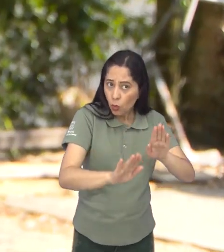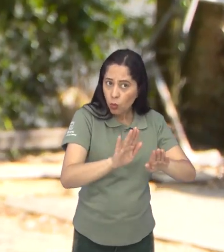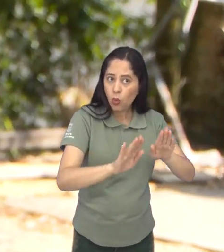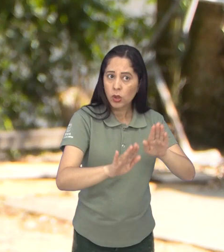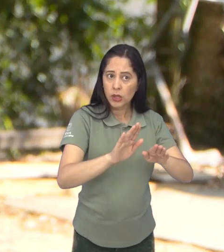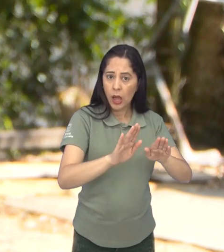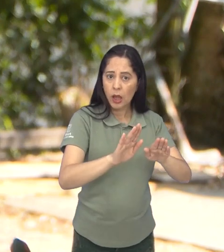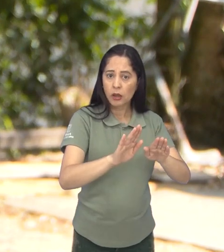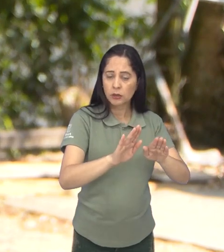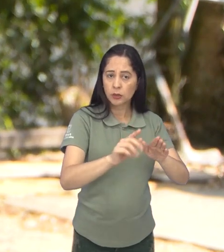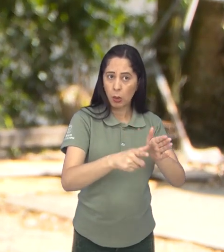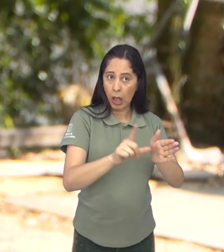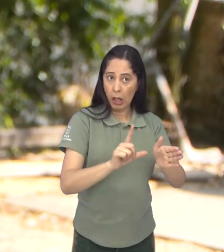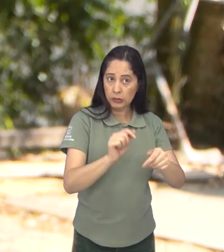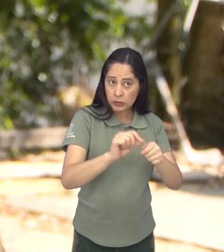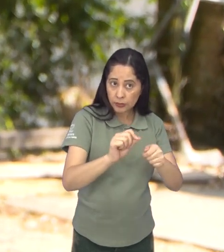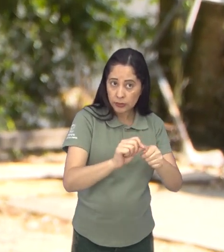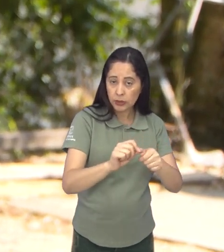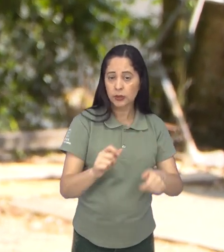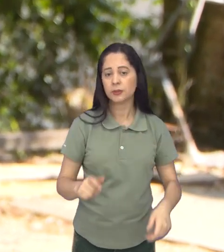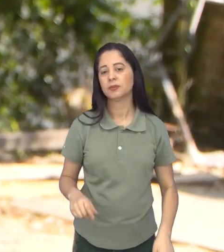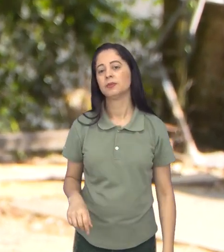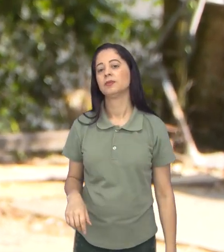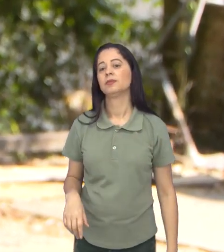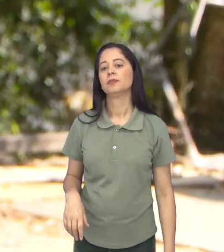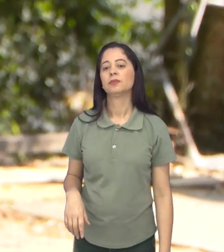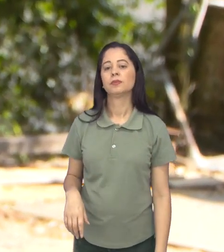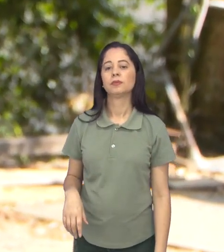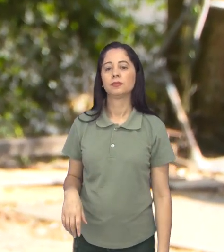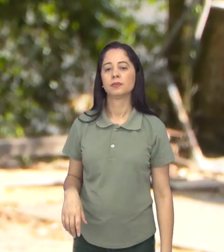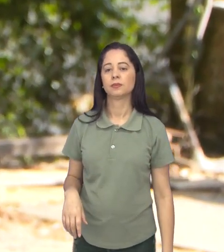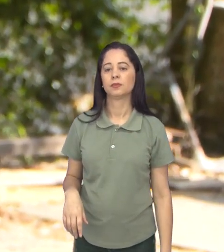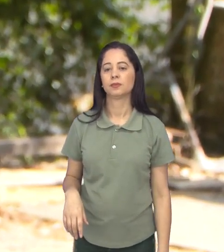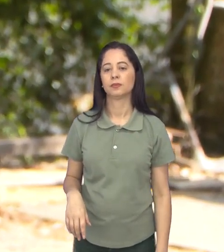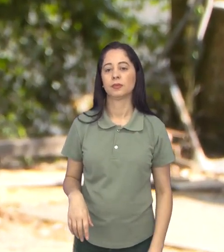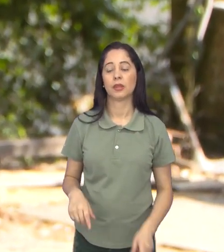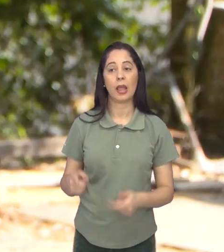você teve para fazer esse primeiro processo?